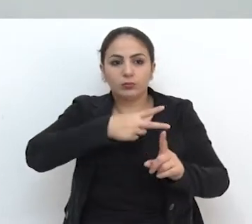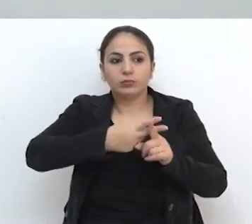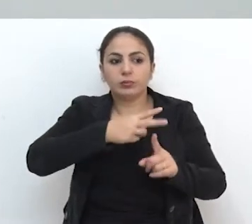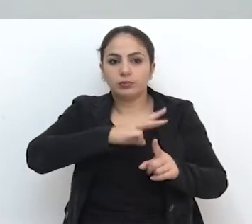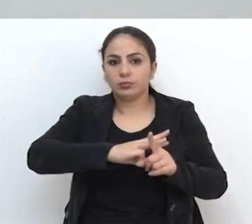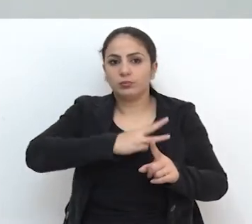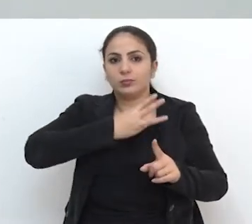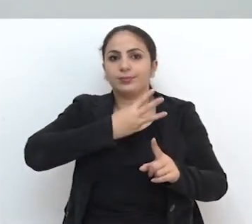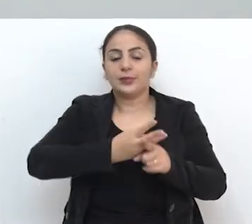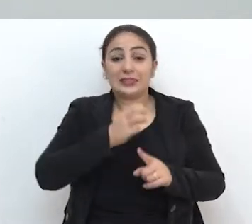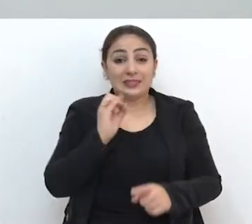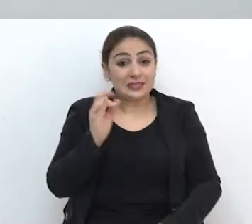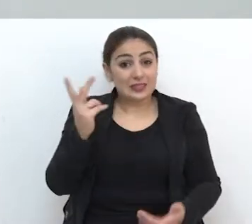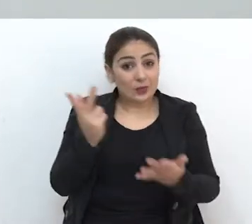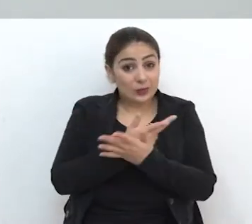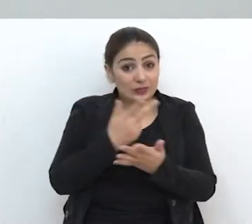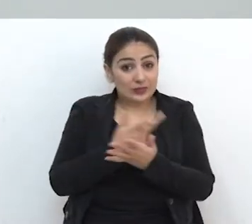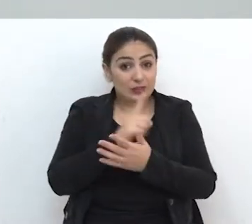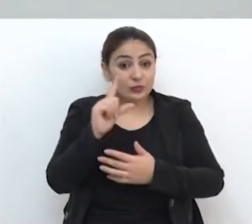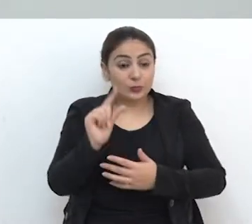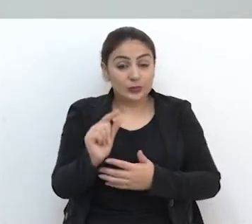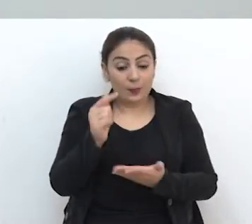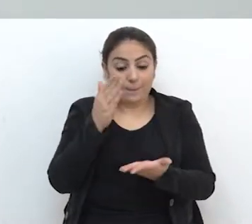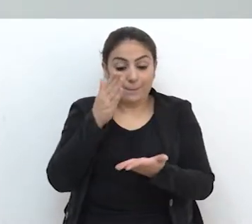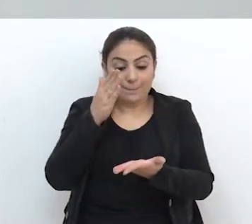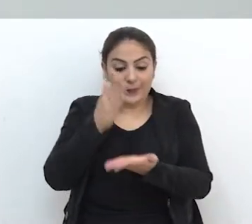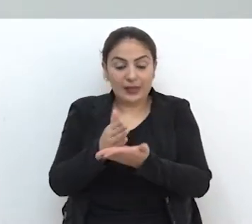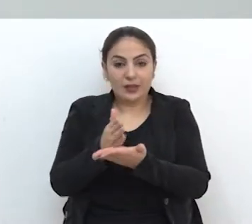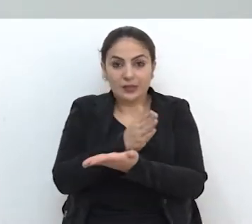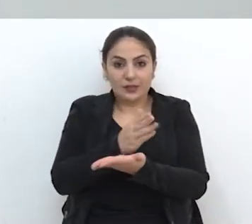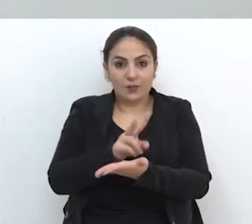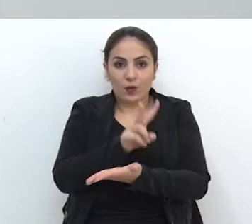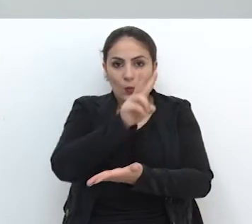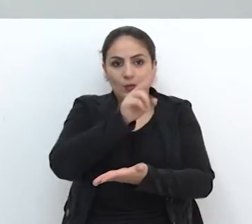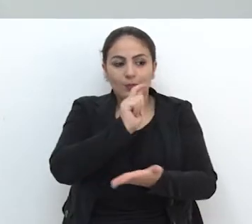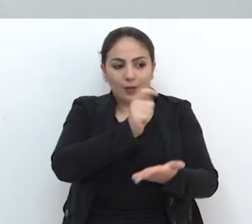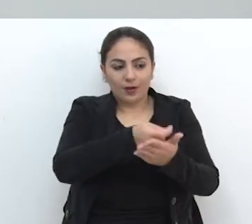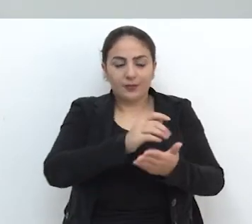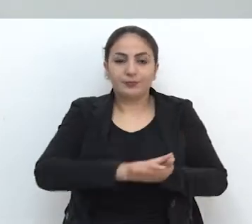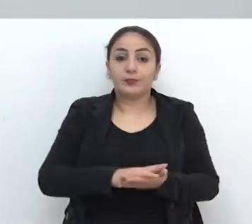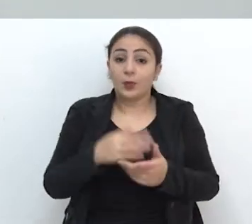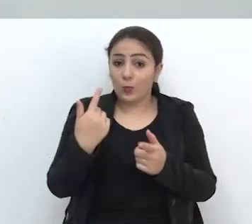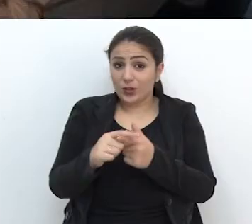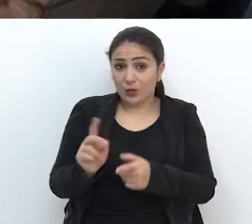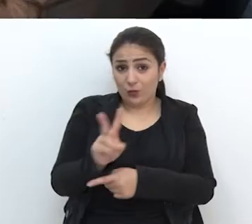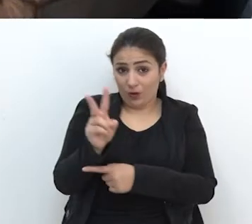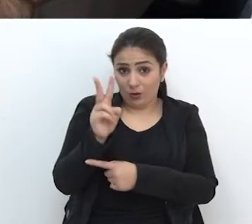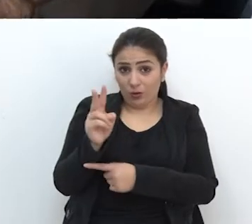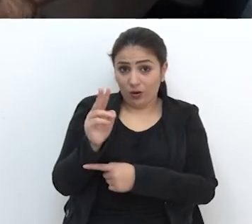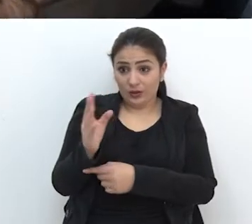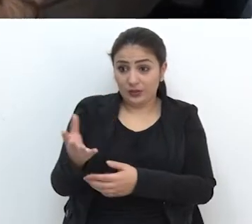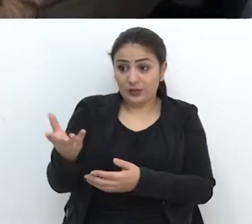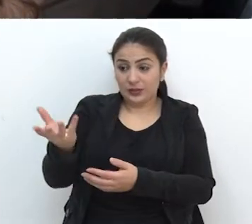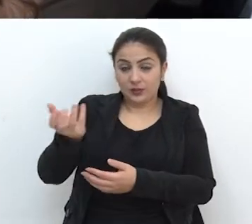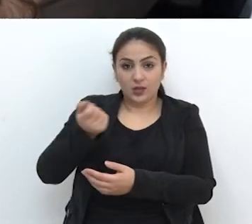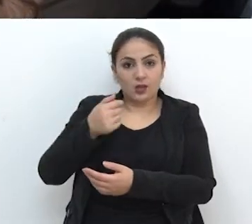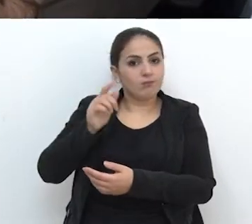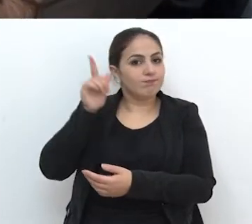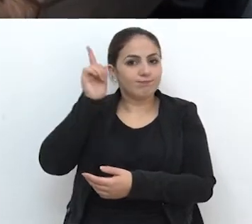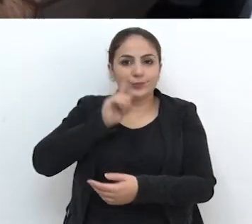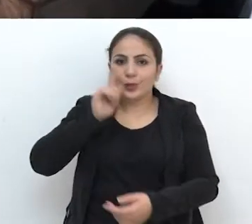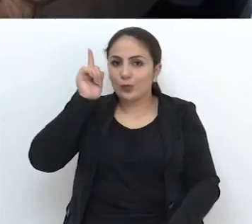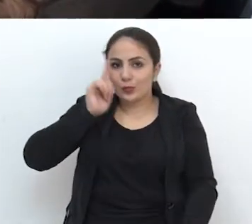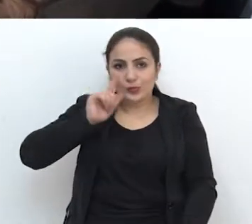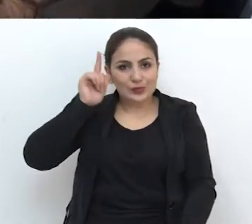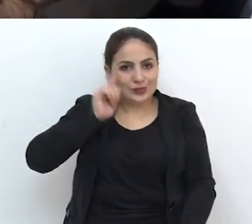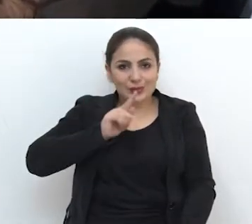se acontecer essa diminuição pela metade do valor. Porque o valor que já era repassado já não